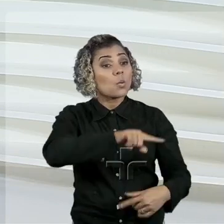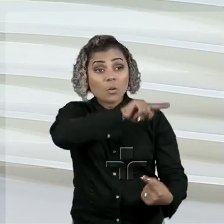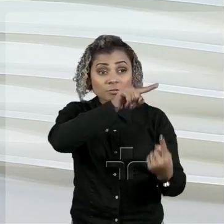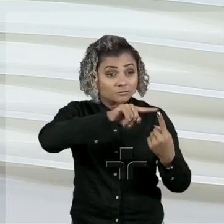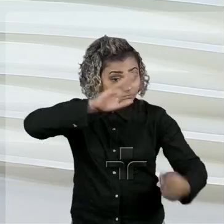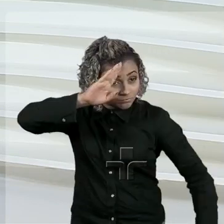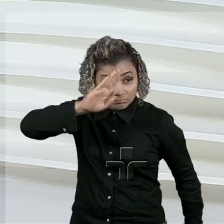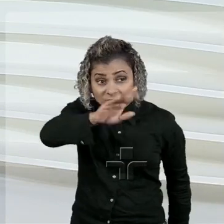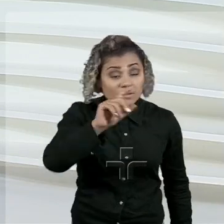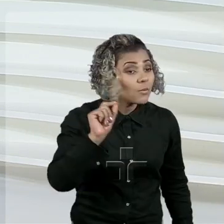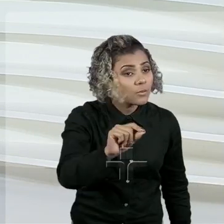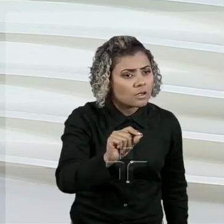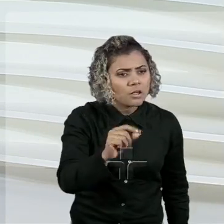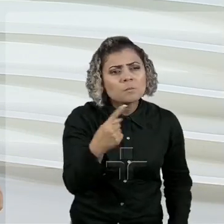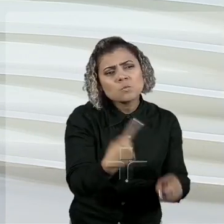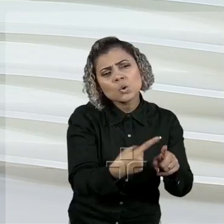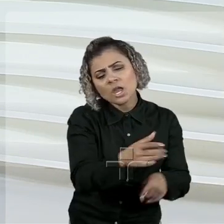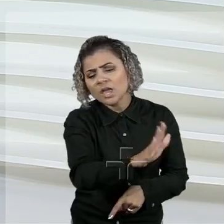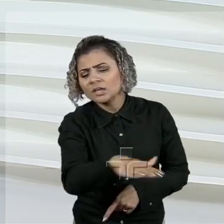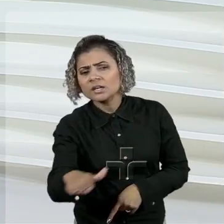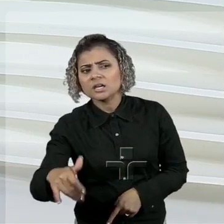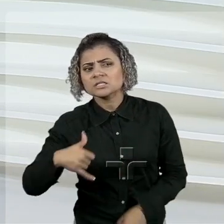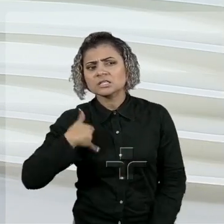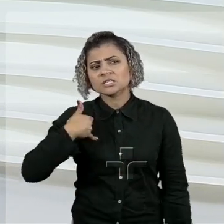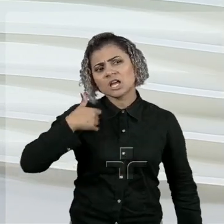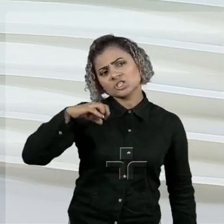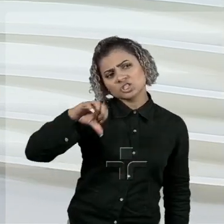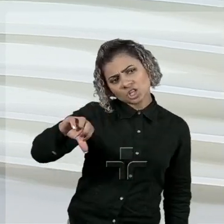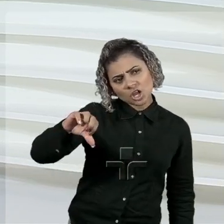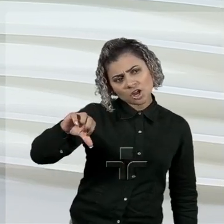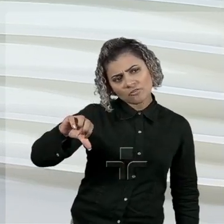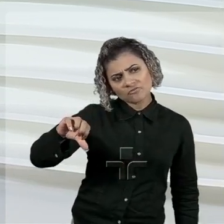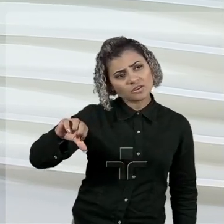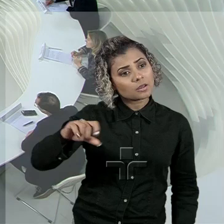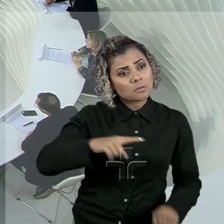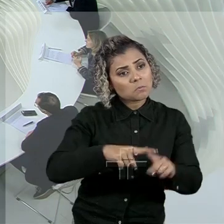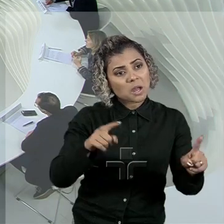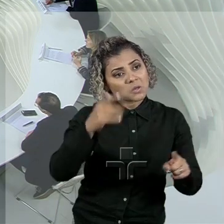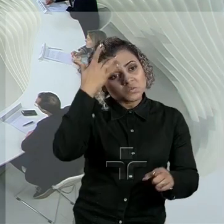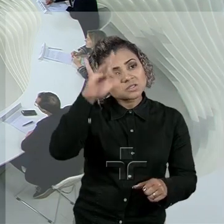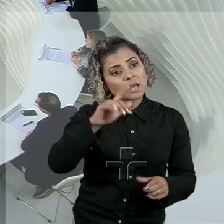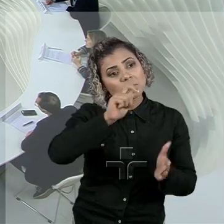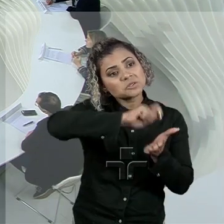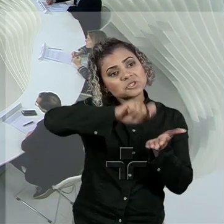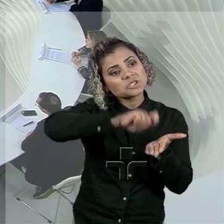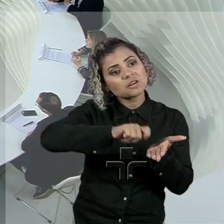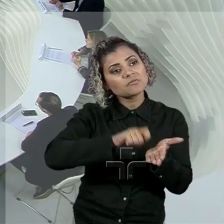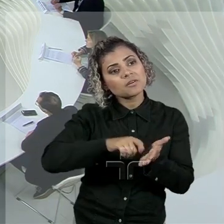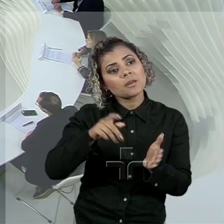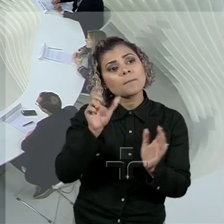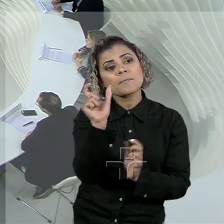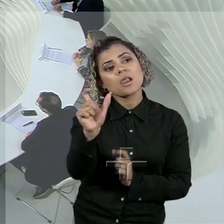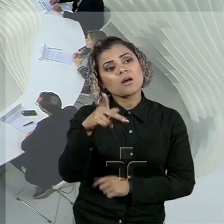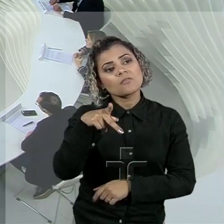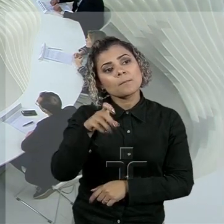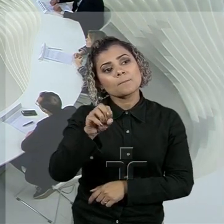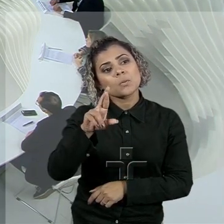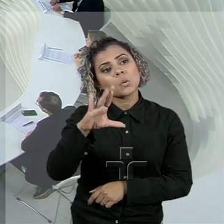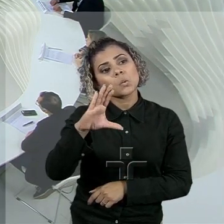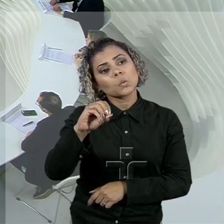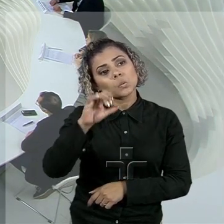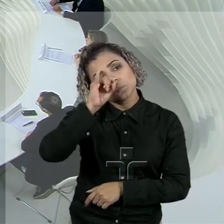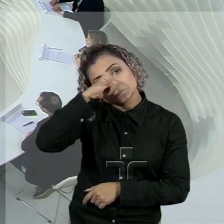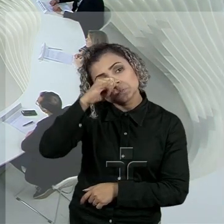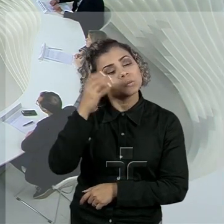objetivamente, por que uma criança sai com 9 anos de idade sem saber escrever a palavra porco? Eu sempre dei esse exemplo, eu